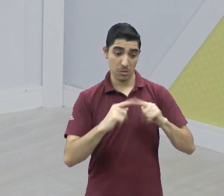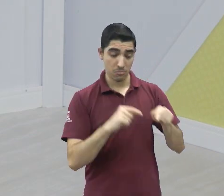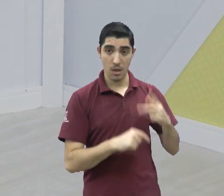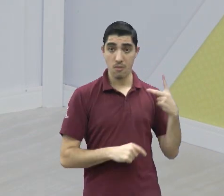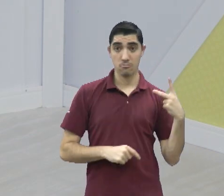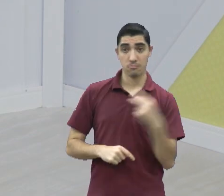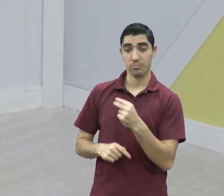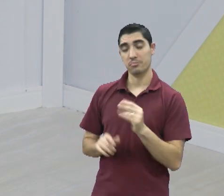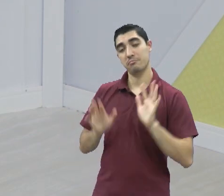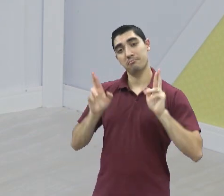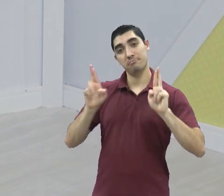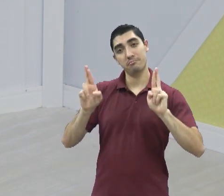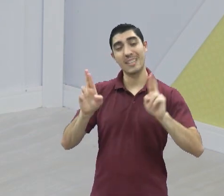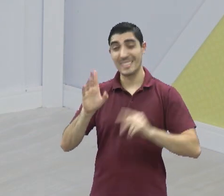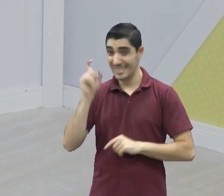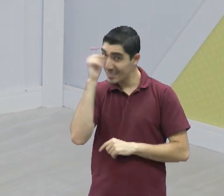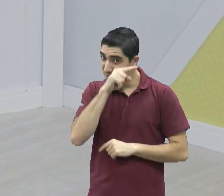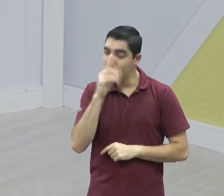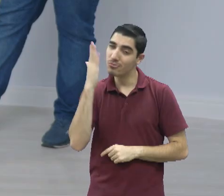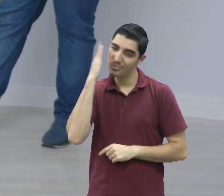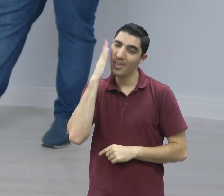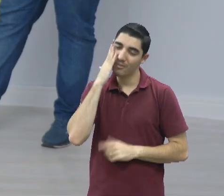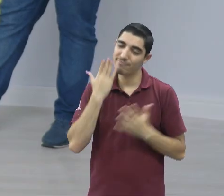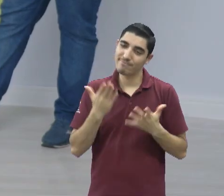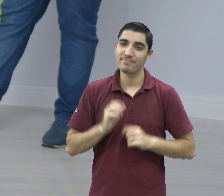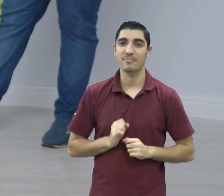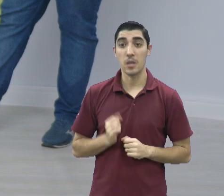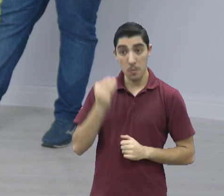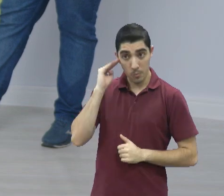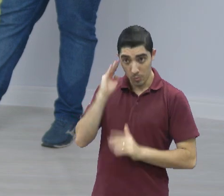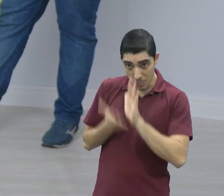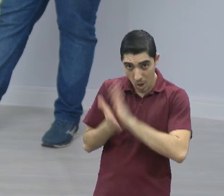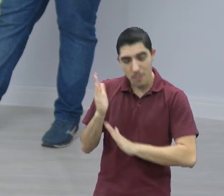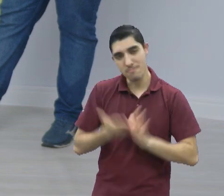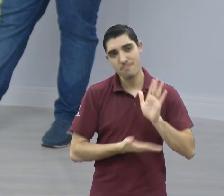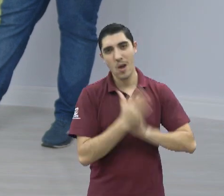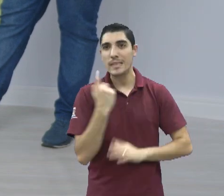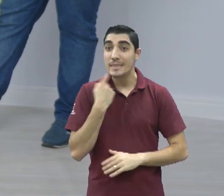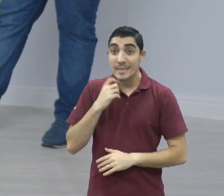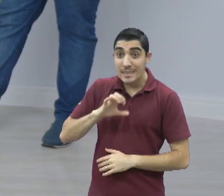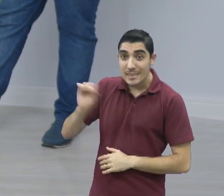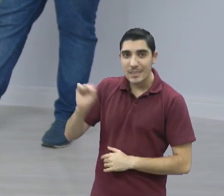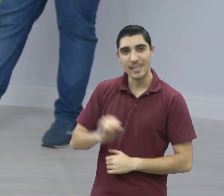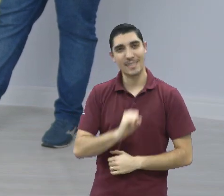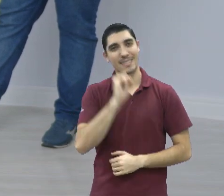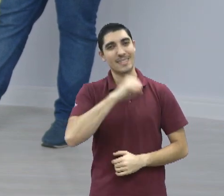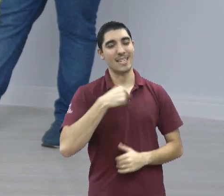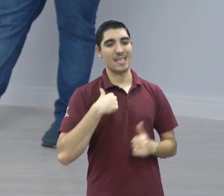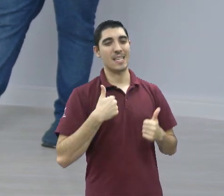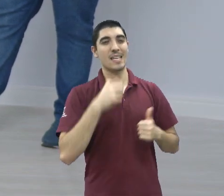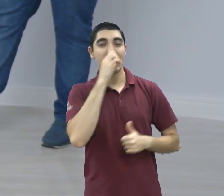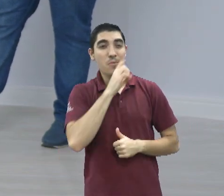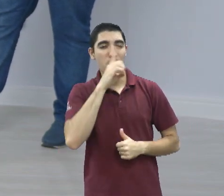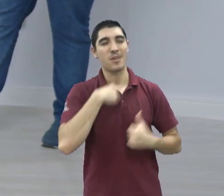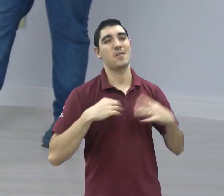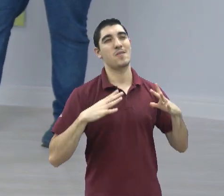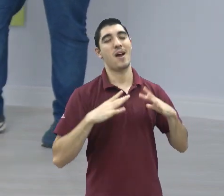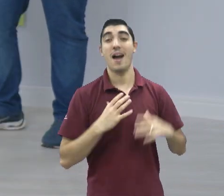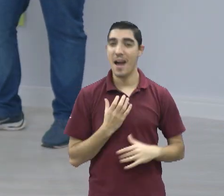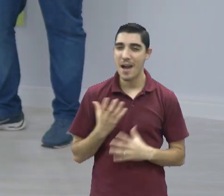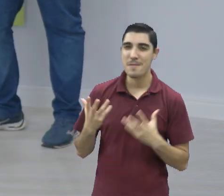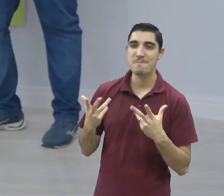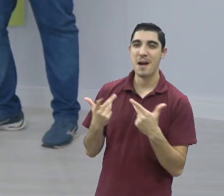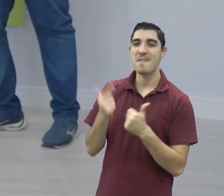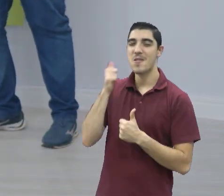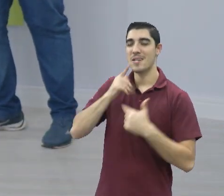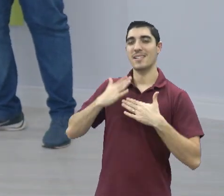São José. Mas é difícil, é bem verdade. Brunão, vamos embora? Vamos embora. Sextou. Sim, e eu estou de folga no final de semana. Olha que beleza, vai descansar, Brunão.